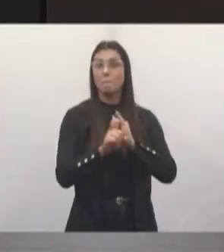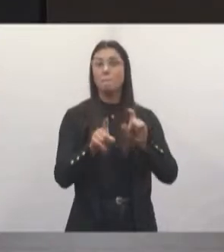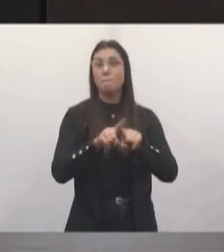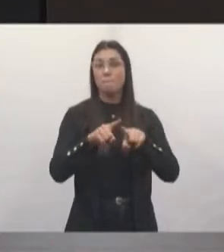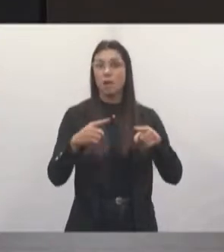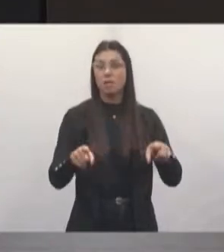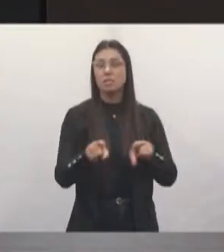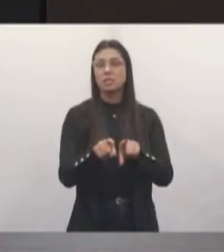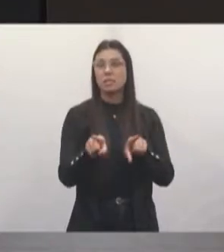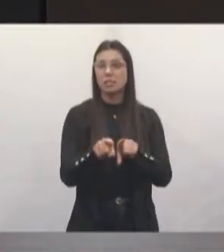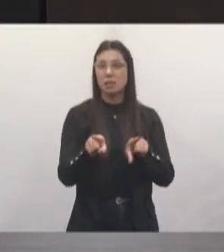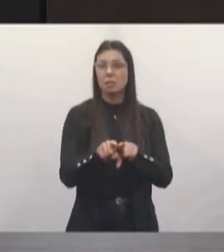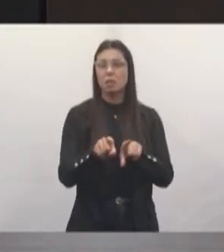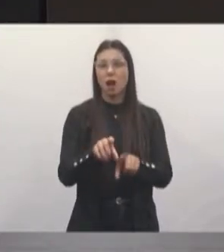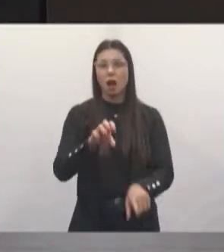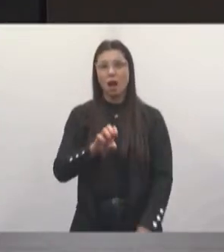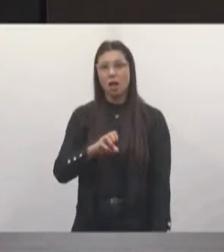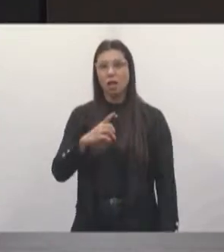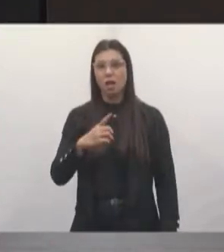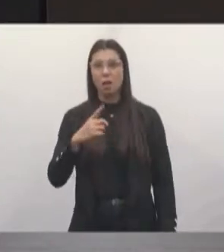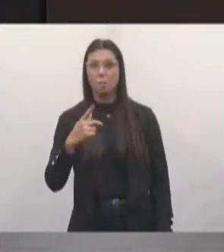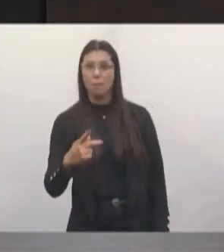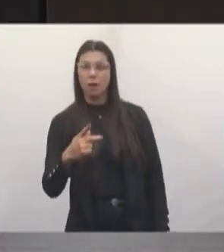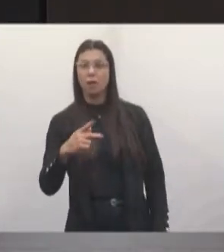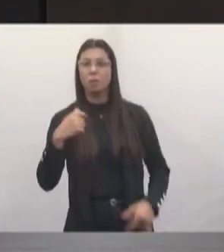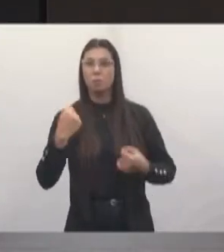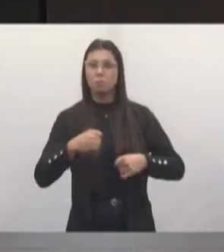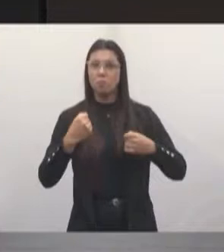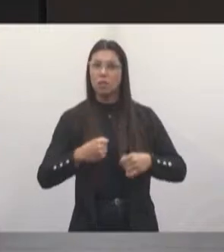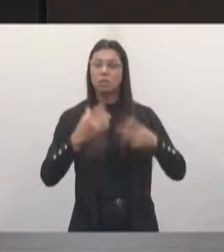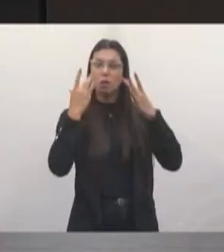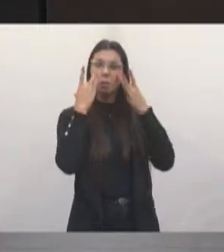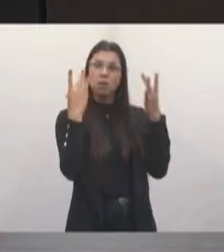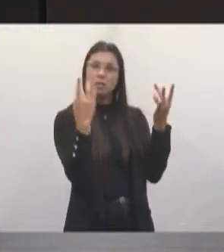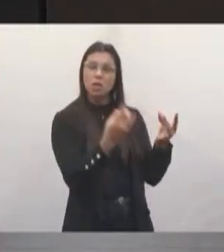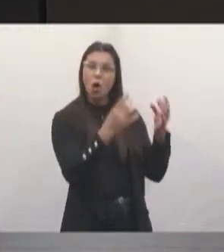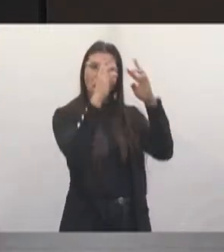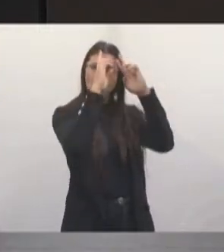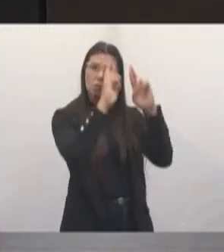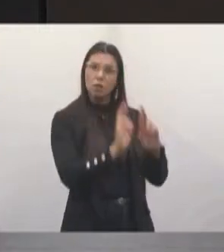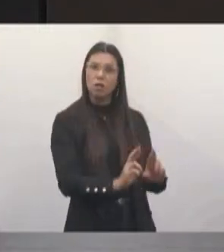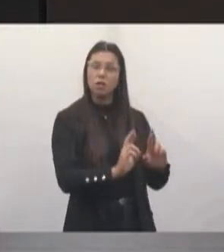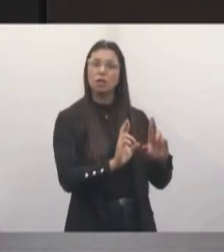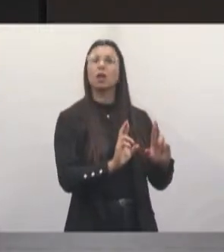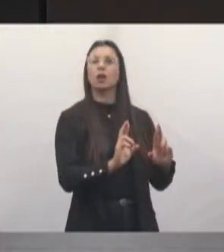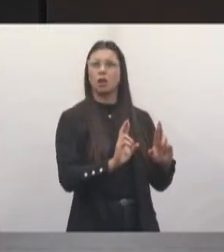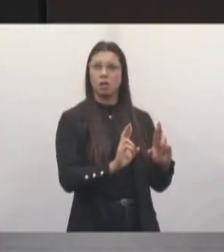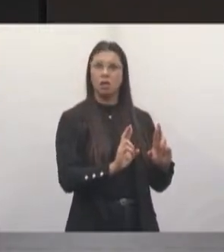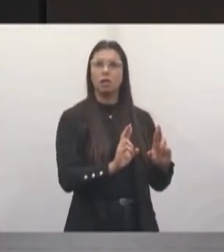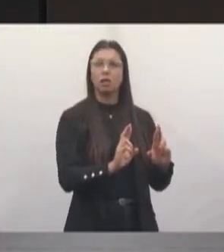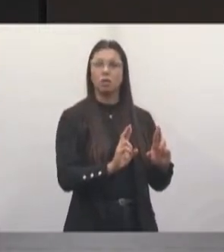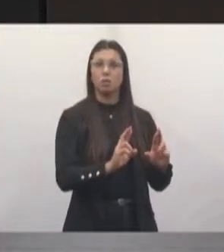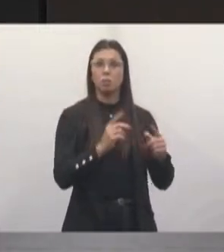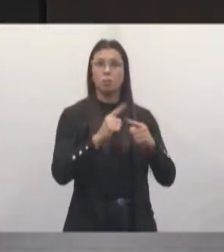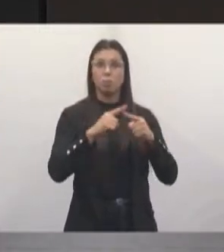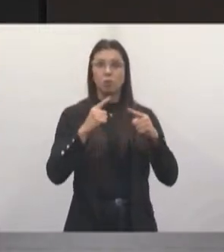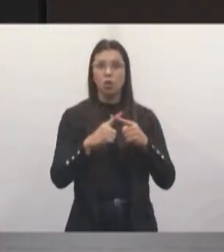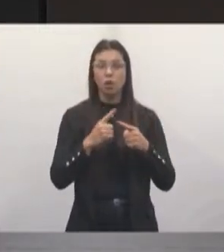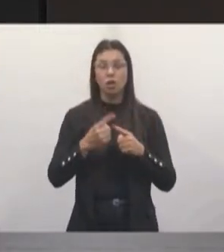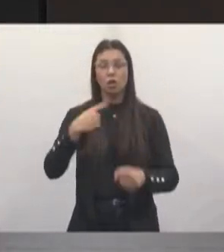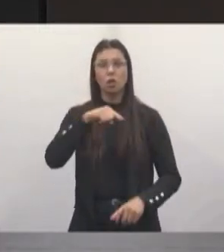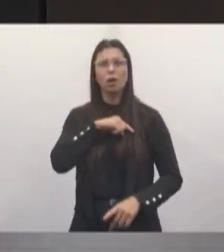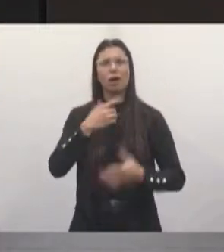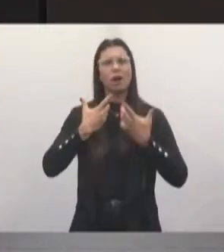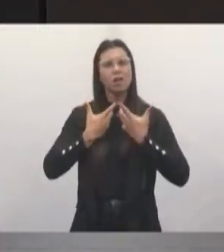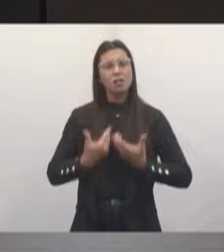Então, EDP, está na hora de abrir o olho e respeitar essa casa, porque estamos cansados de